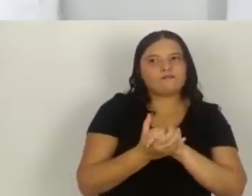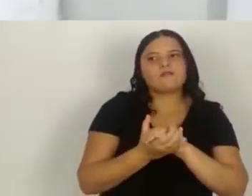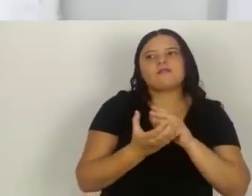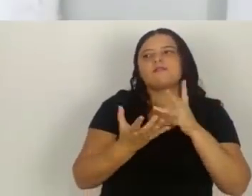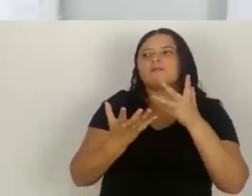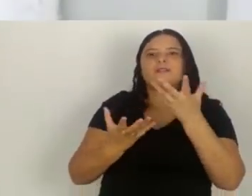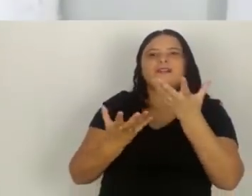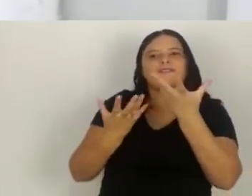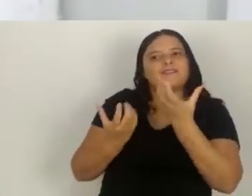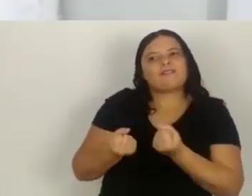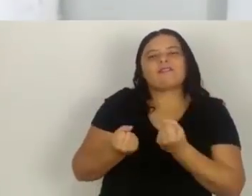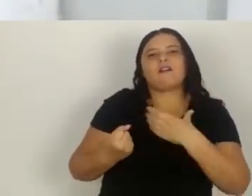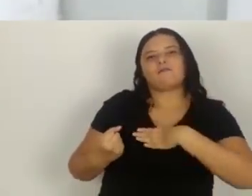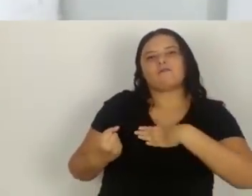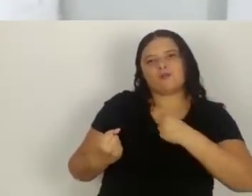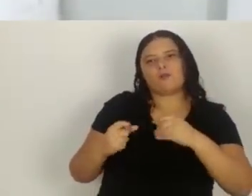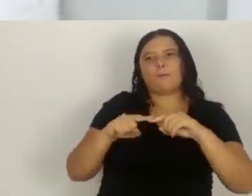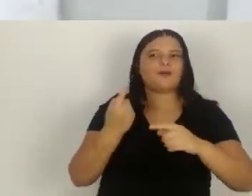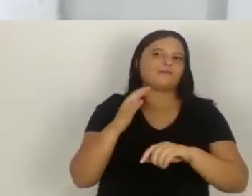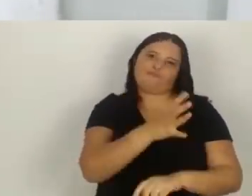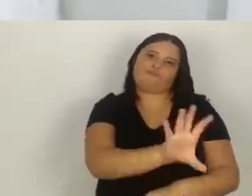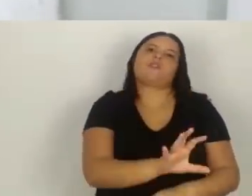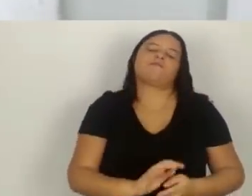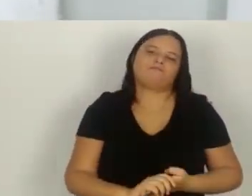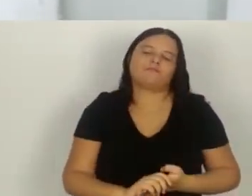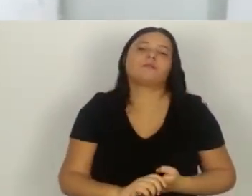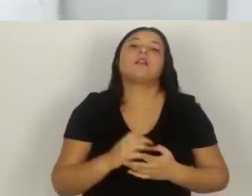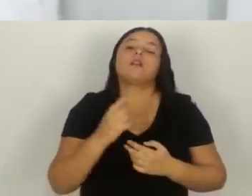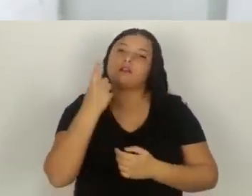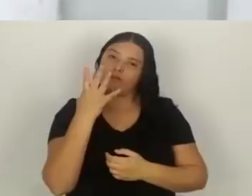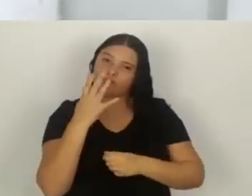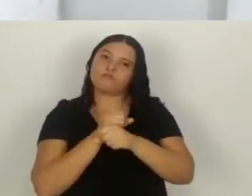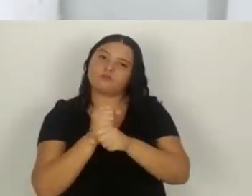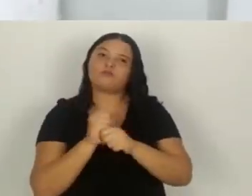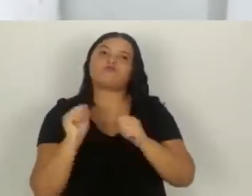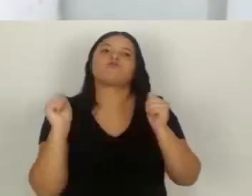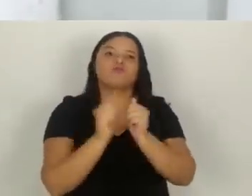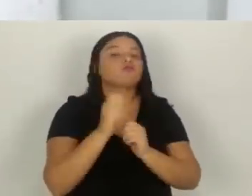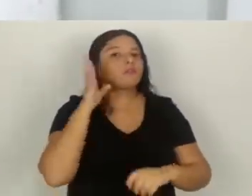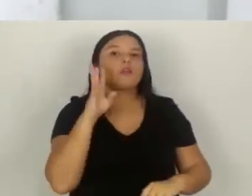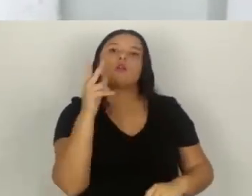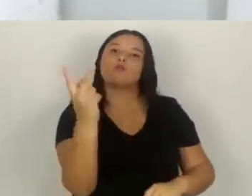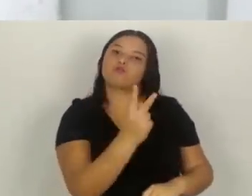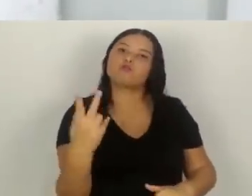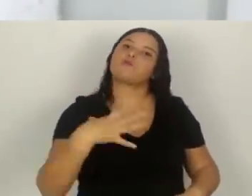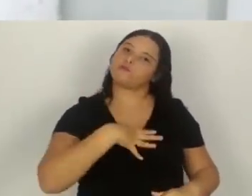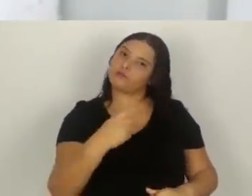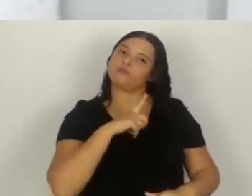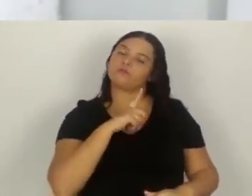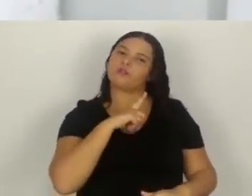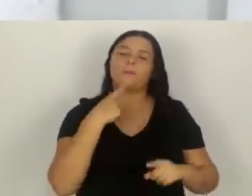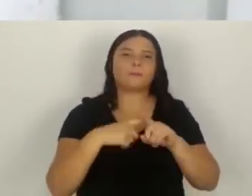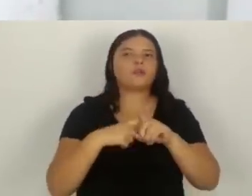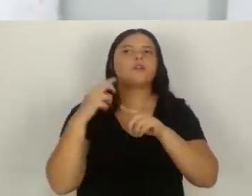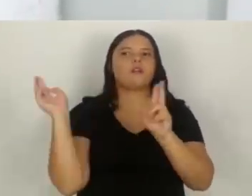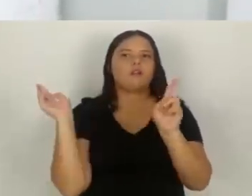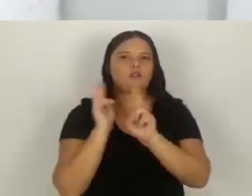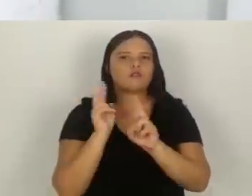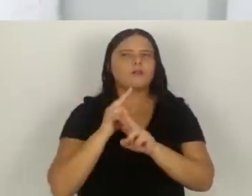sem querer. Eu acredito que em 14 anos juntos, um filho seria muito legal. É uma coisa, né, não